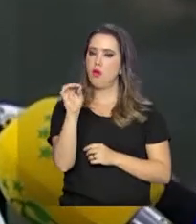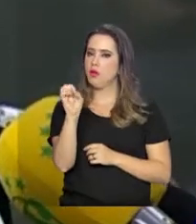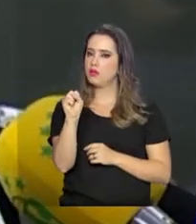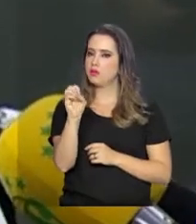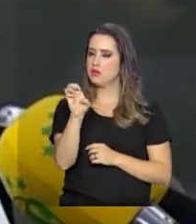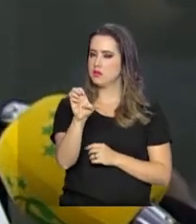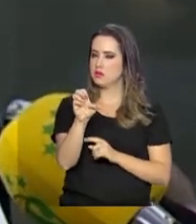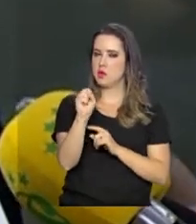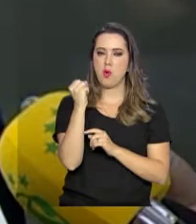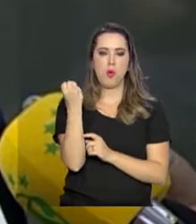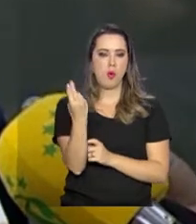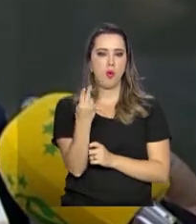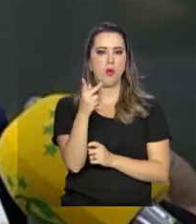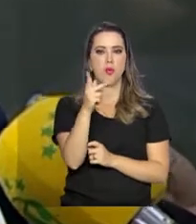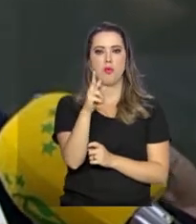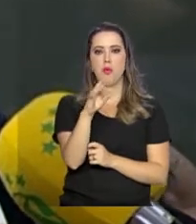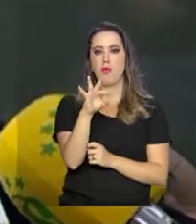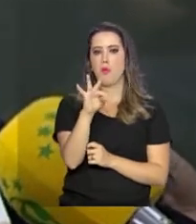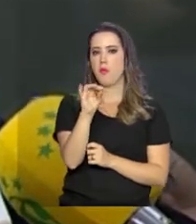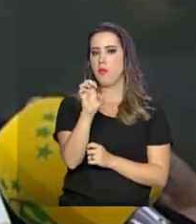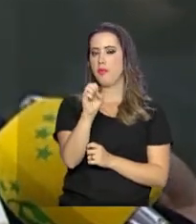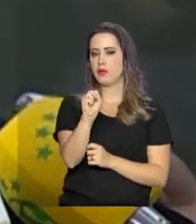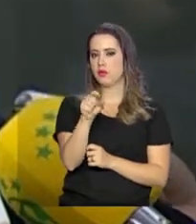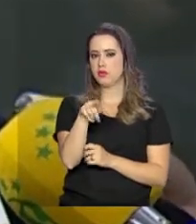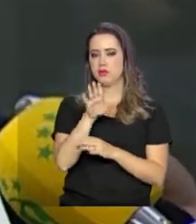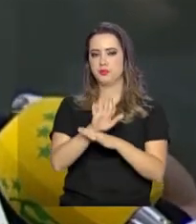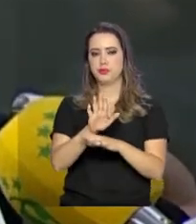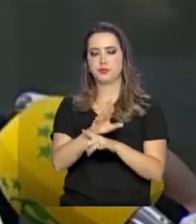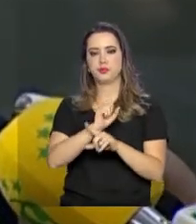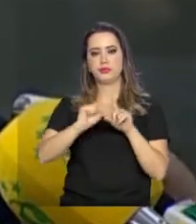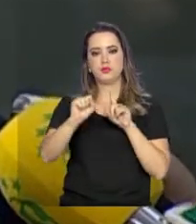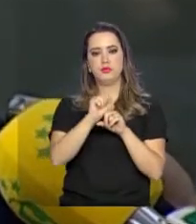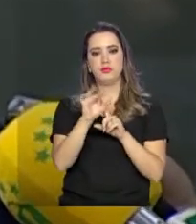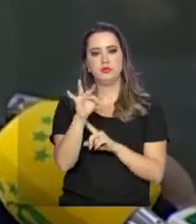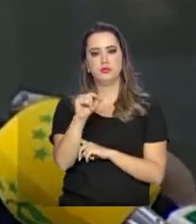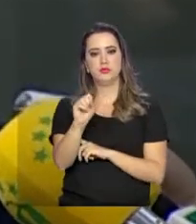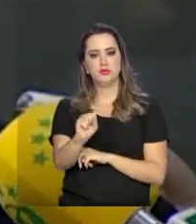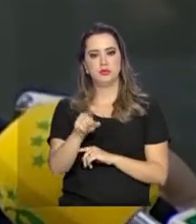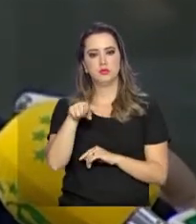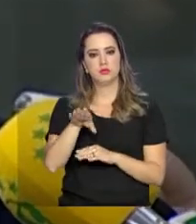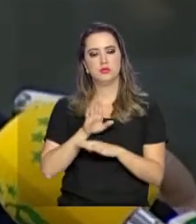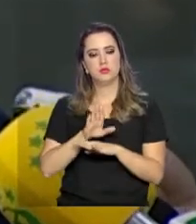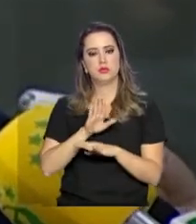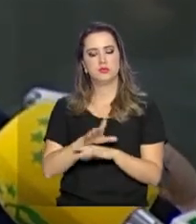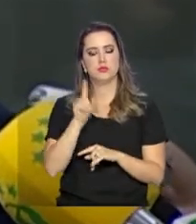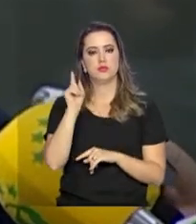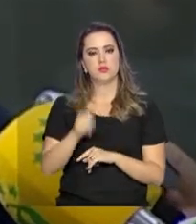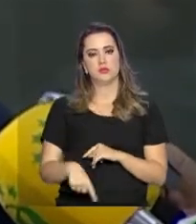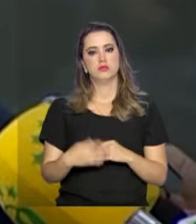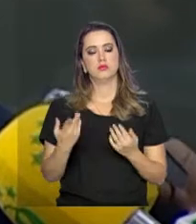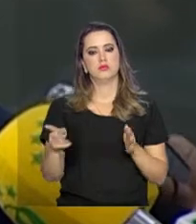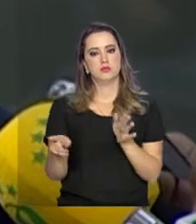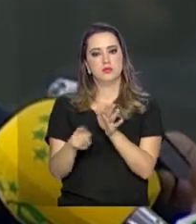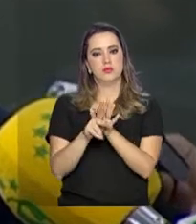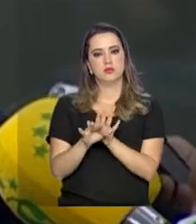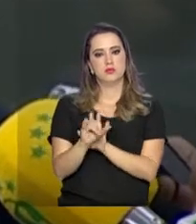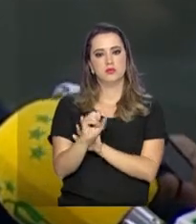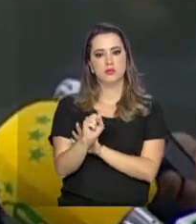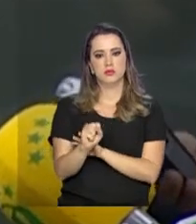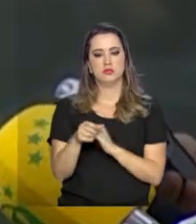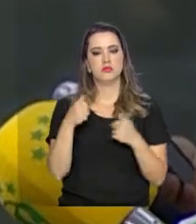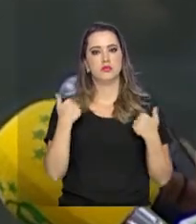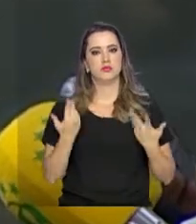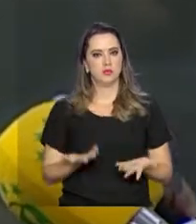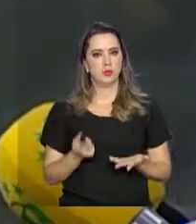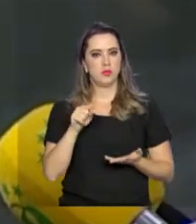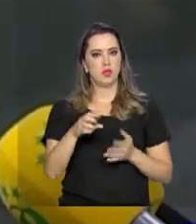é uma ação social, né, que o fundo de garantia dá e de amparo, que é a característica do Fundo de Garantia. O Fundo de